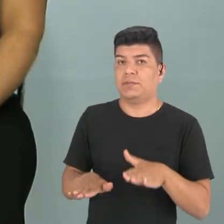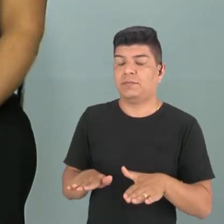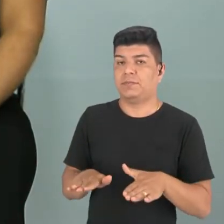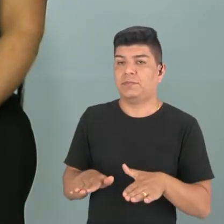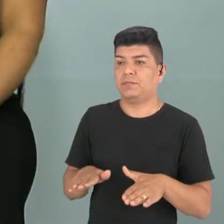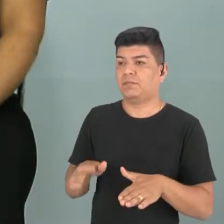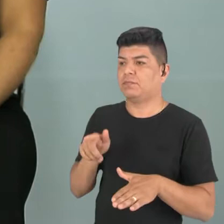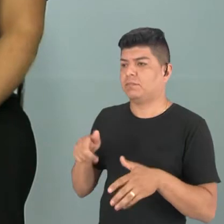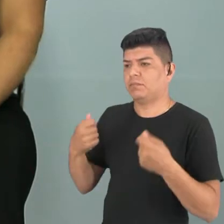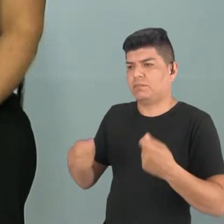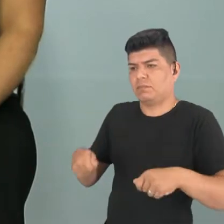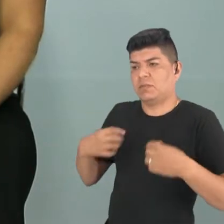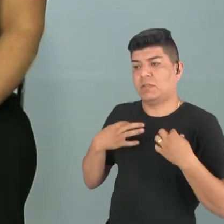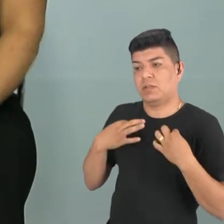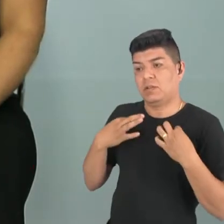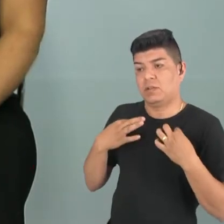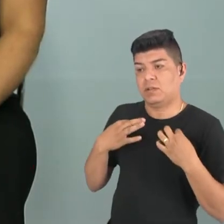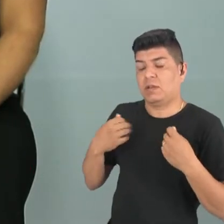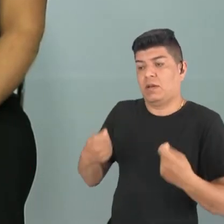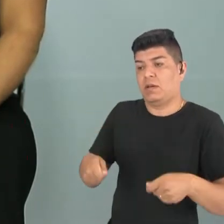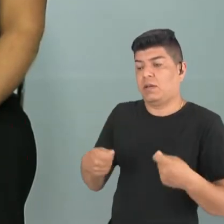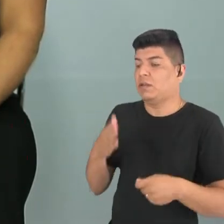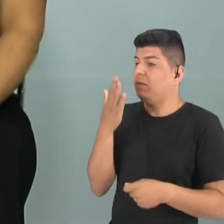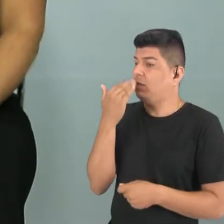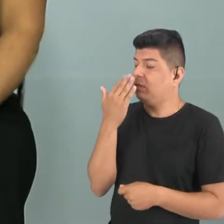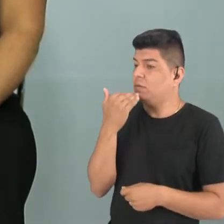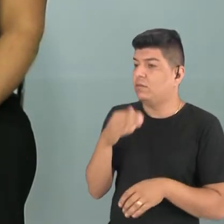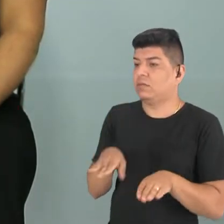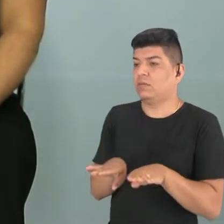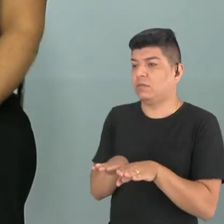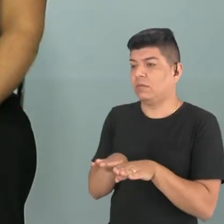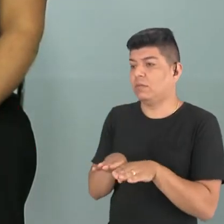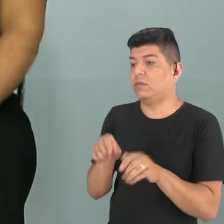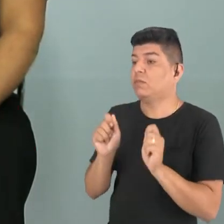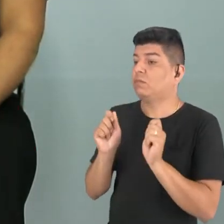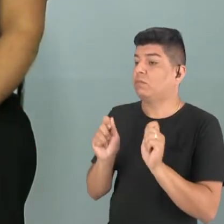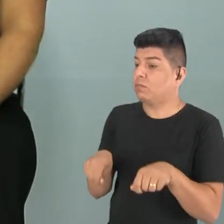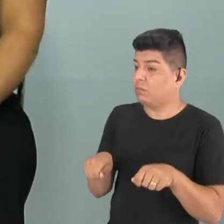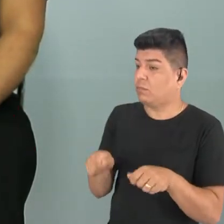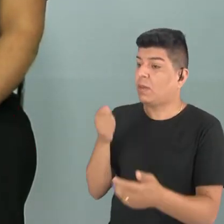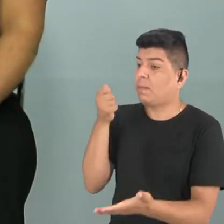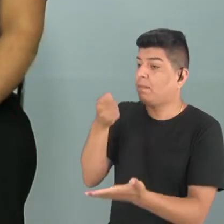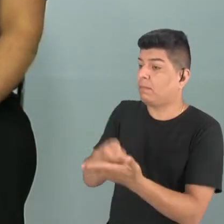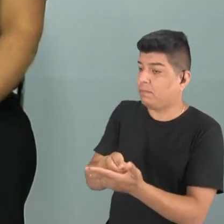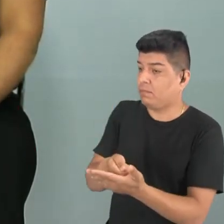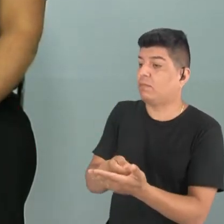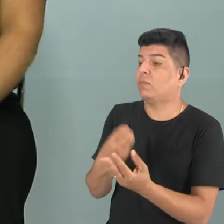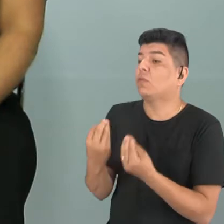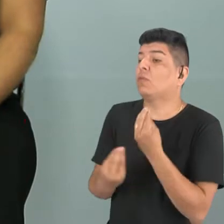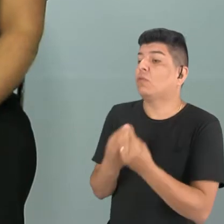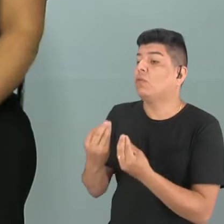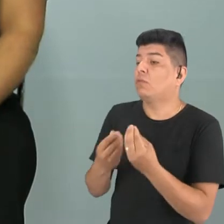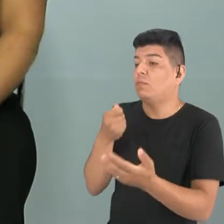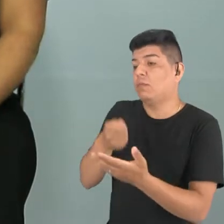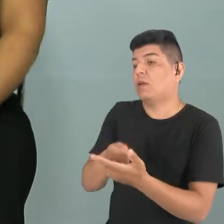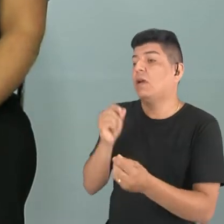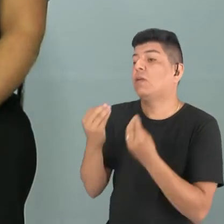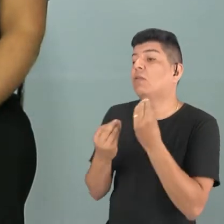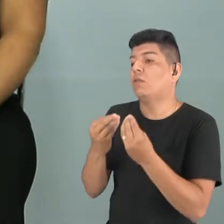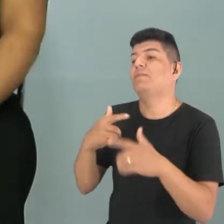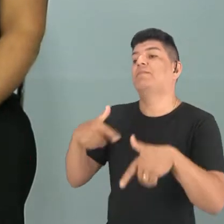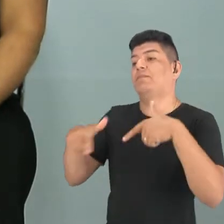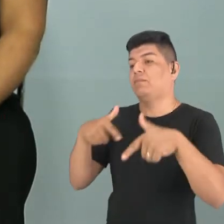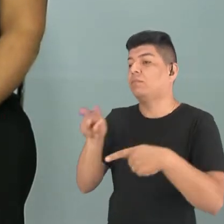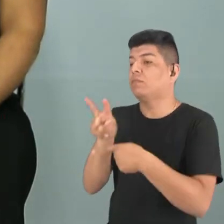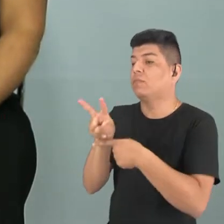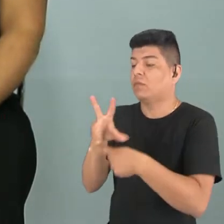você precisava de roupa, né? Você precisava de alimentação. E aquilo que você Isso. poderia pagar, com a maneira que você poderia pagar era trabalhando, né? Cuidando